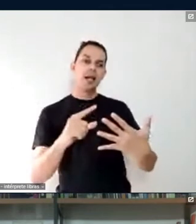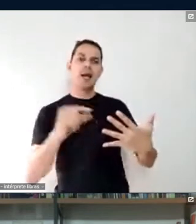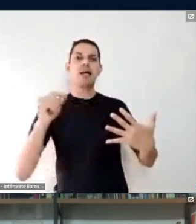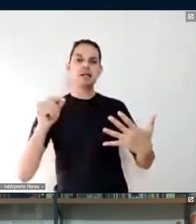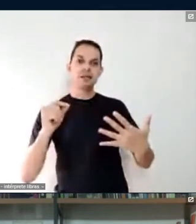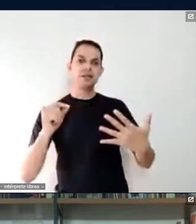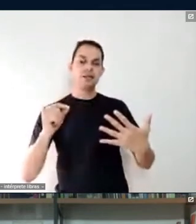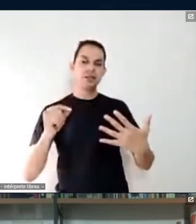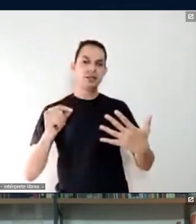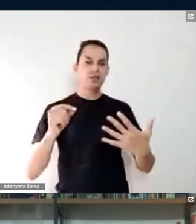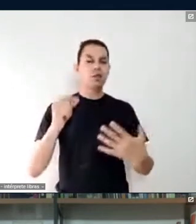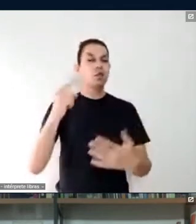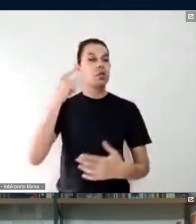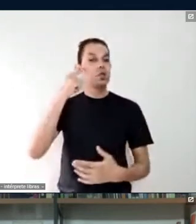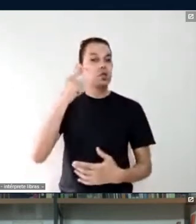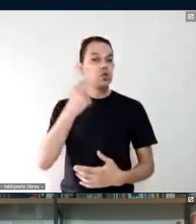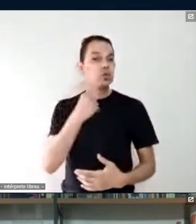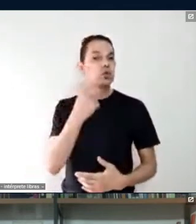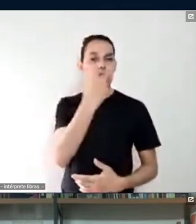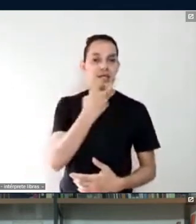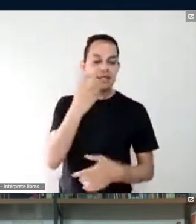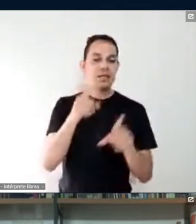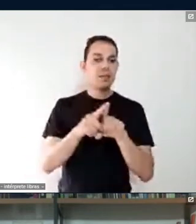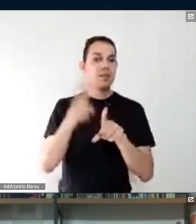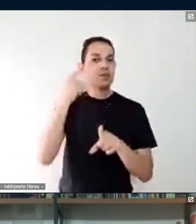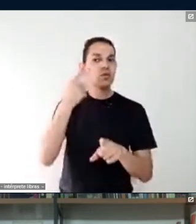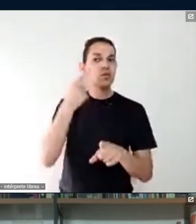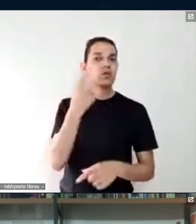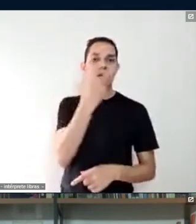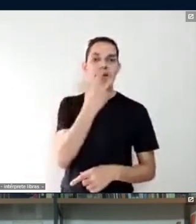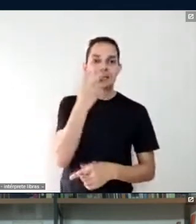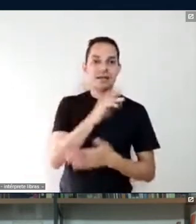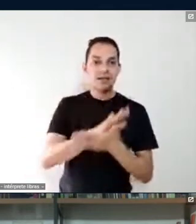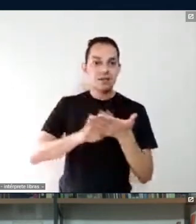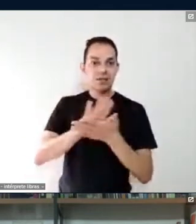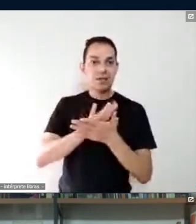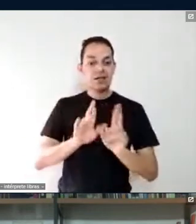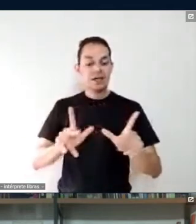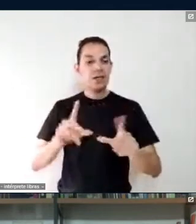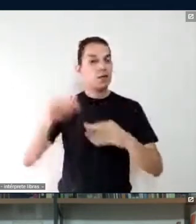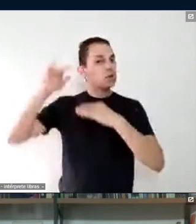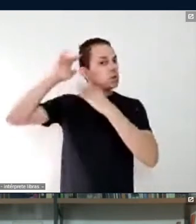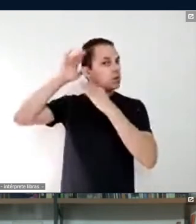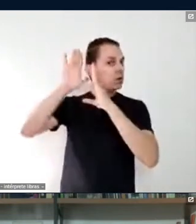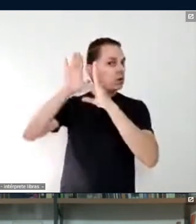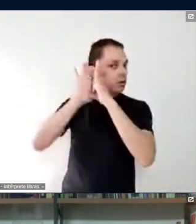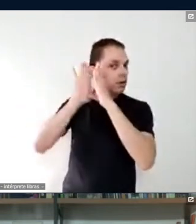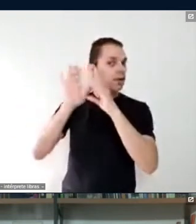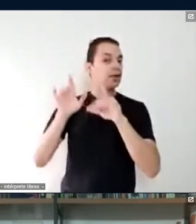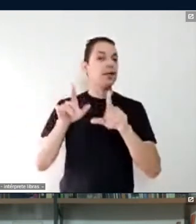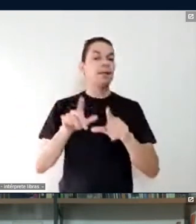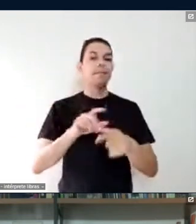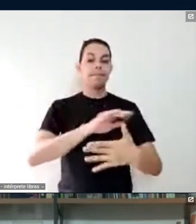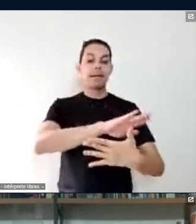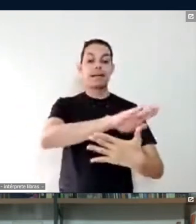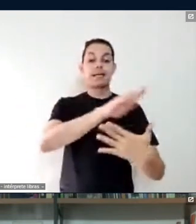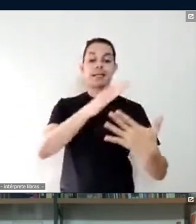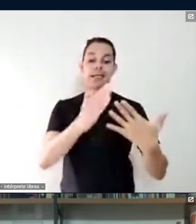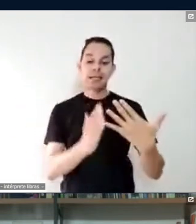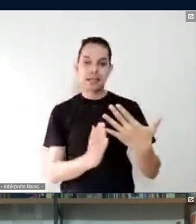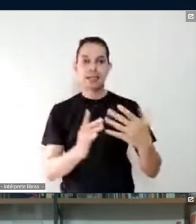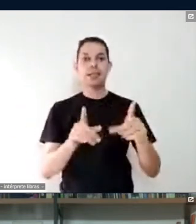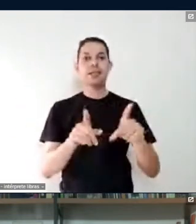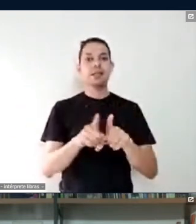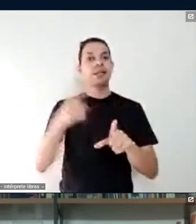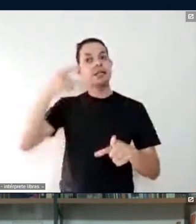surdos oralizados e não oralizados, essa diferença com deficiência auditiva para a língua brasileira de sinais e como a